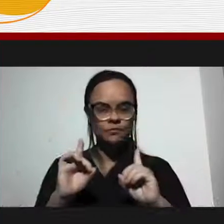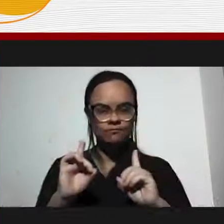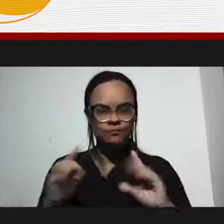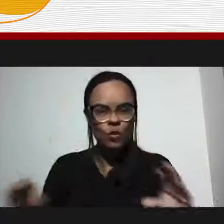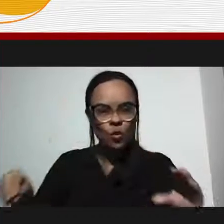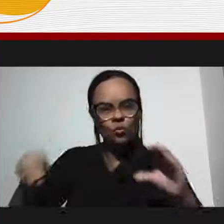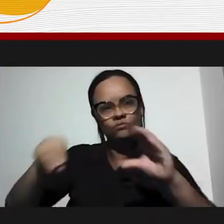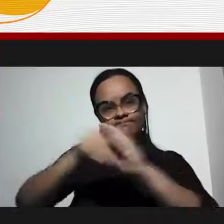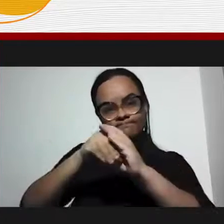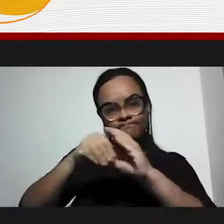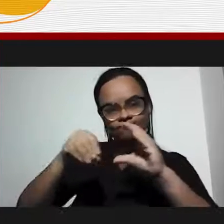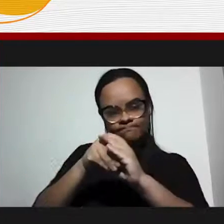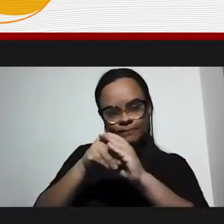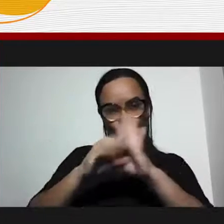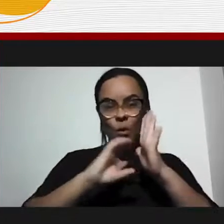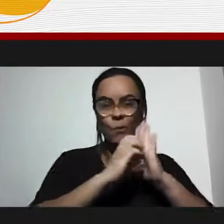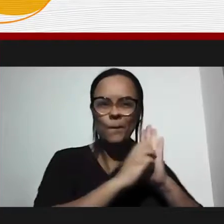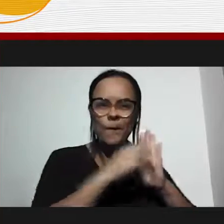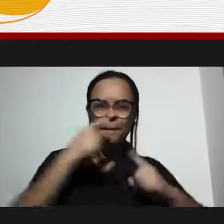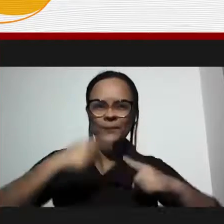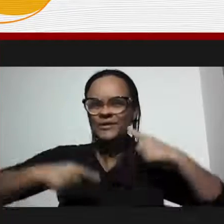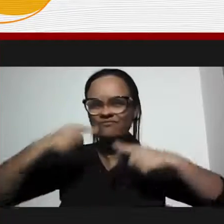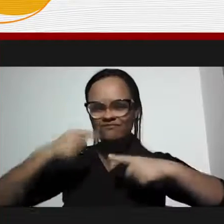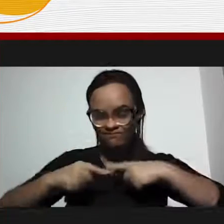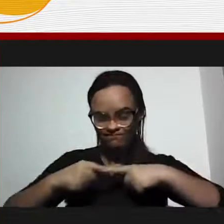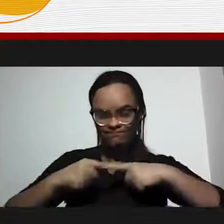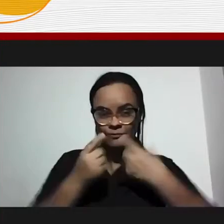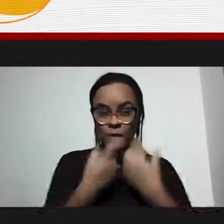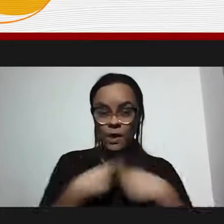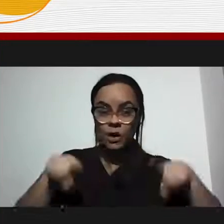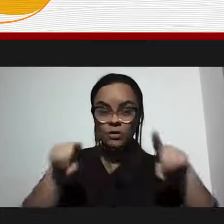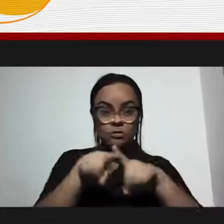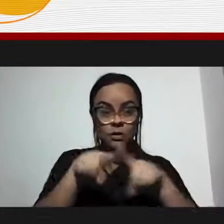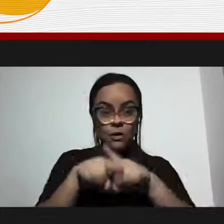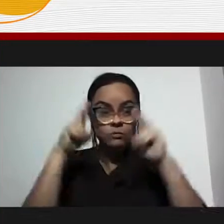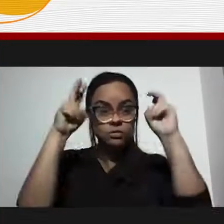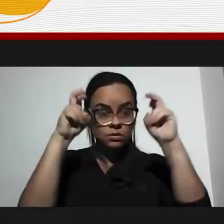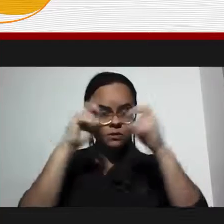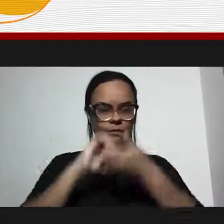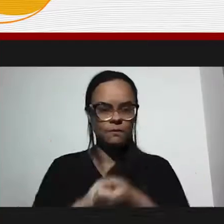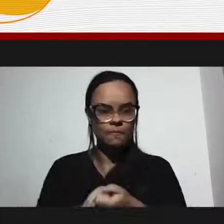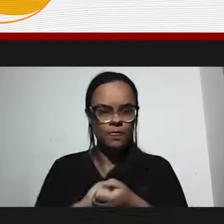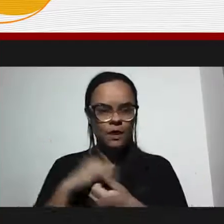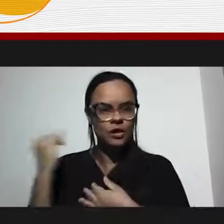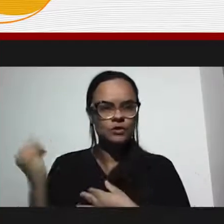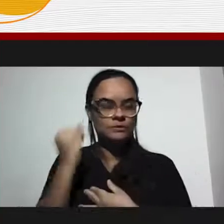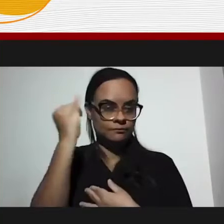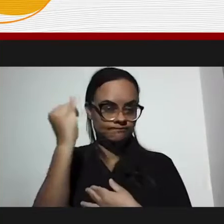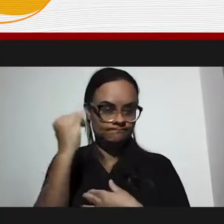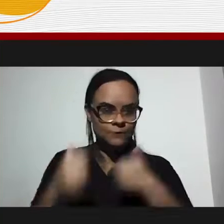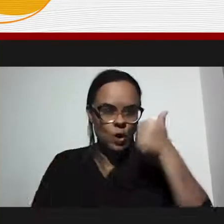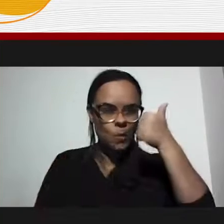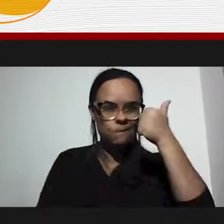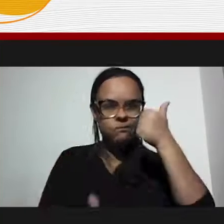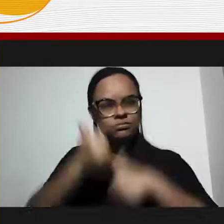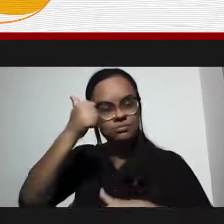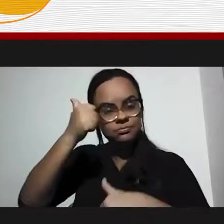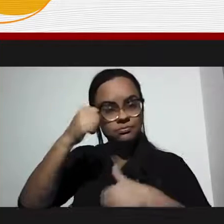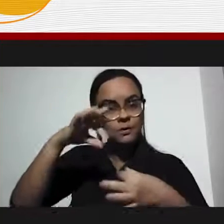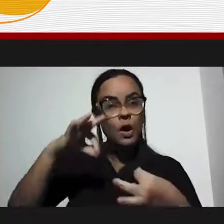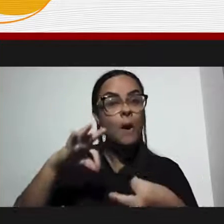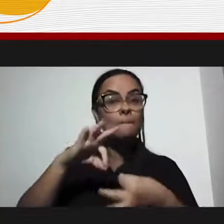dentro dos partidos políticos, e hoje nós vamos falar um pouco sobre a importância do esporte